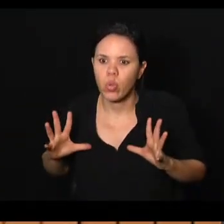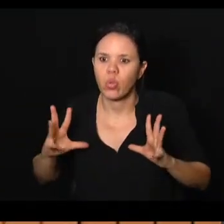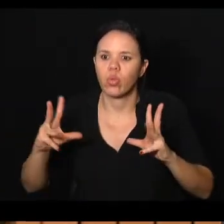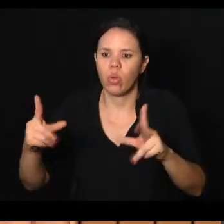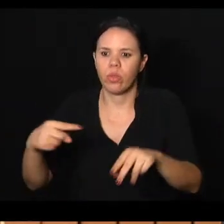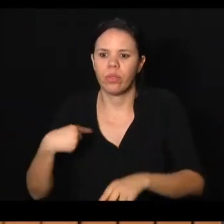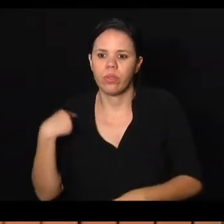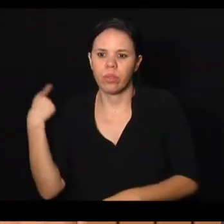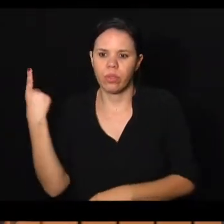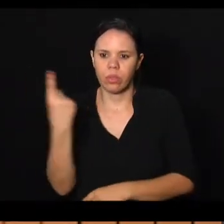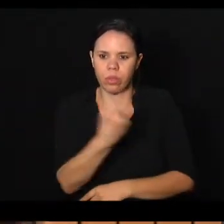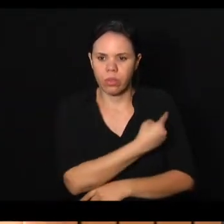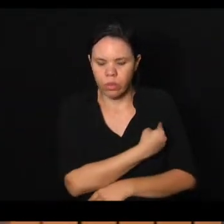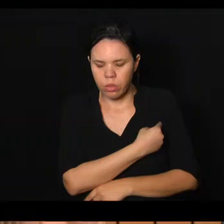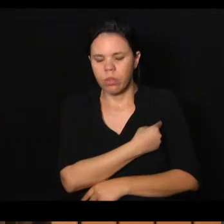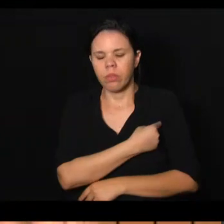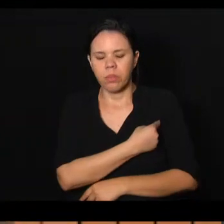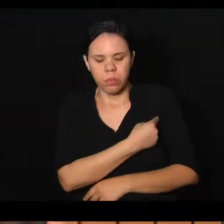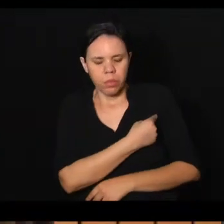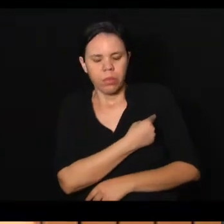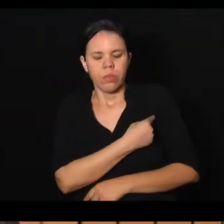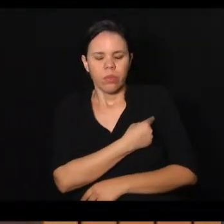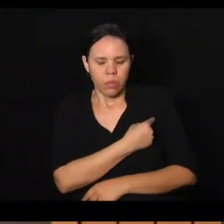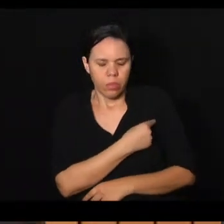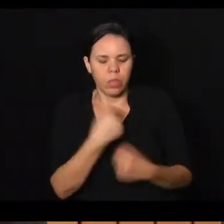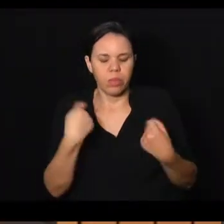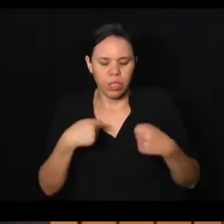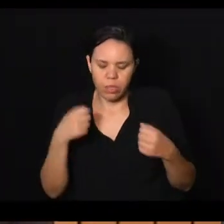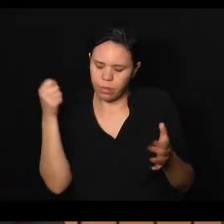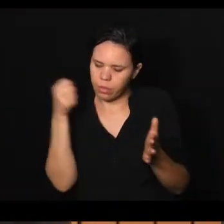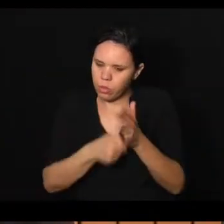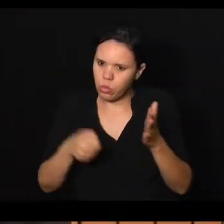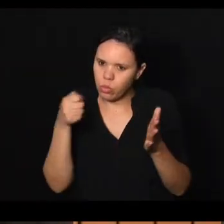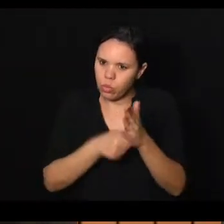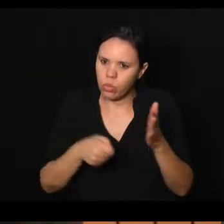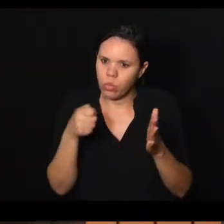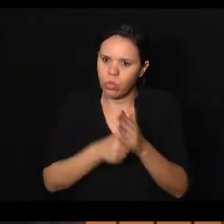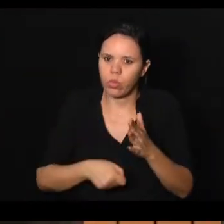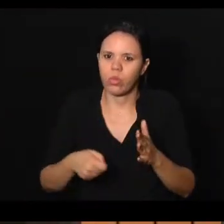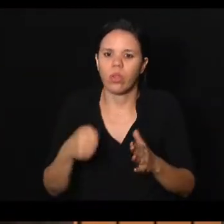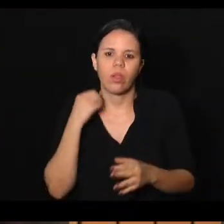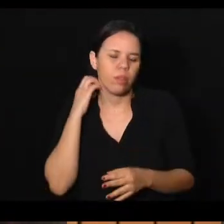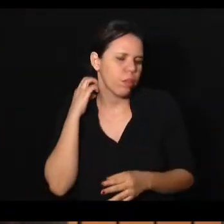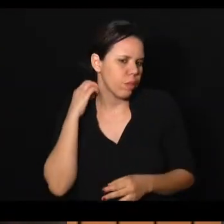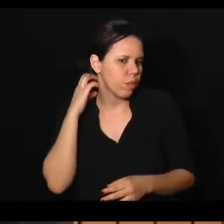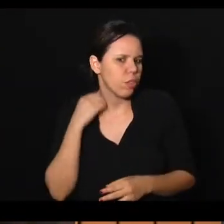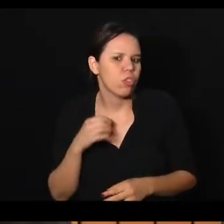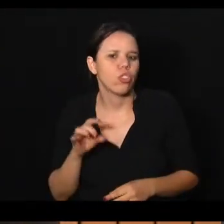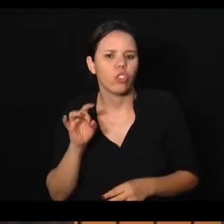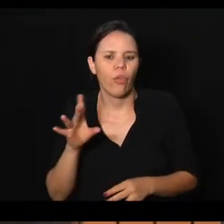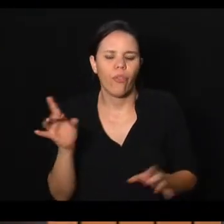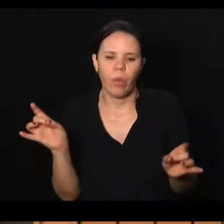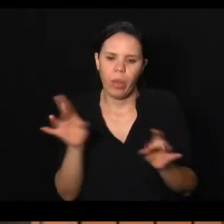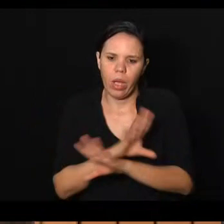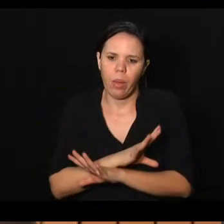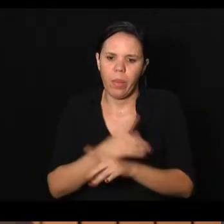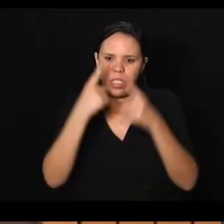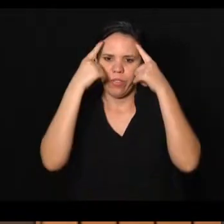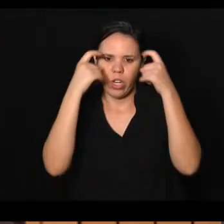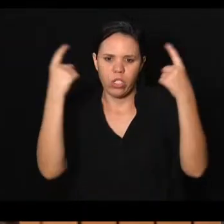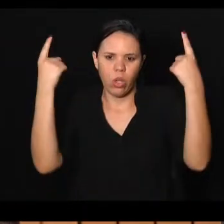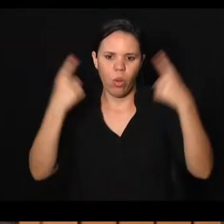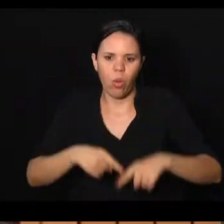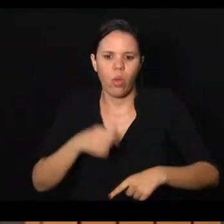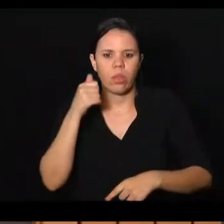nós. Todos nós vamos ter que vir para esta luta. Nós só vamos acabar com a violência contra a mulher